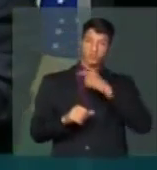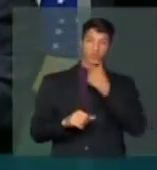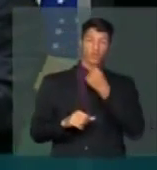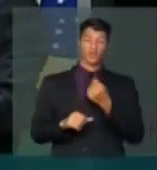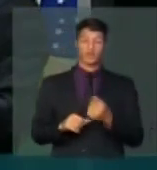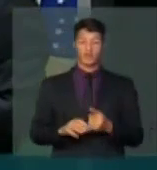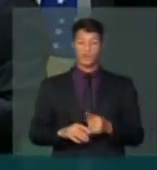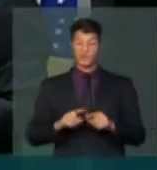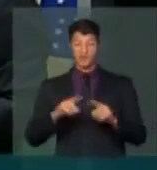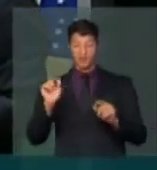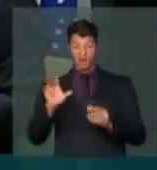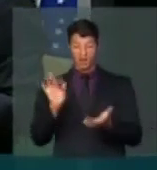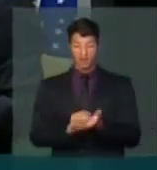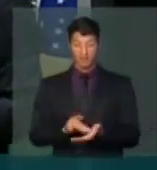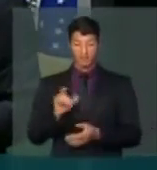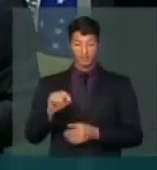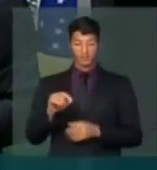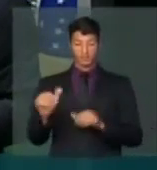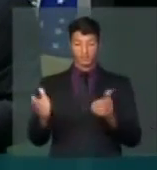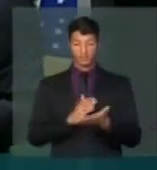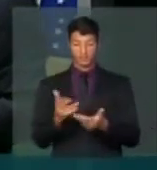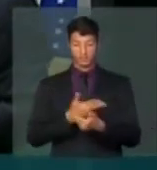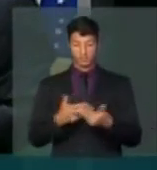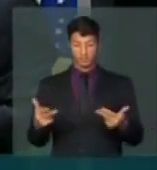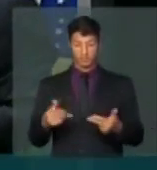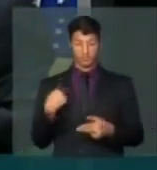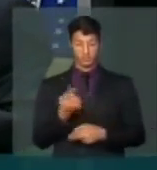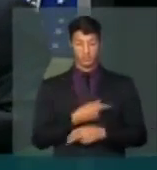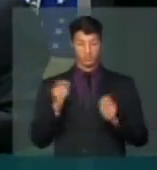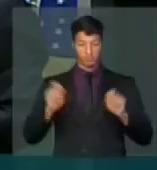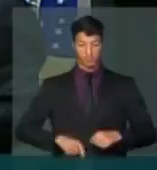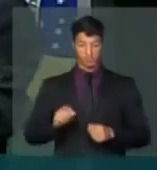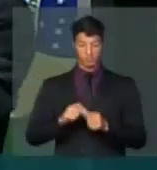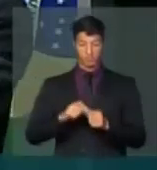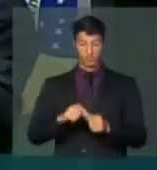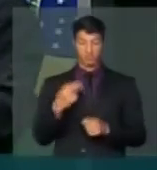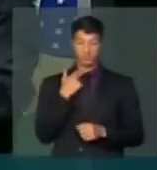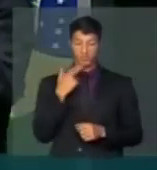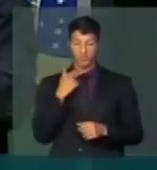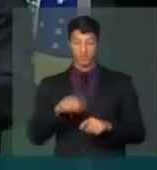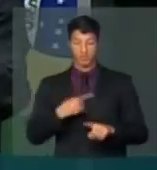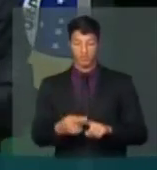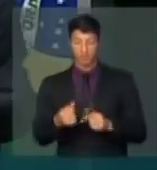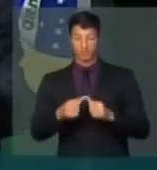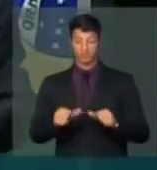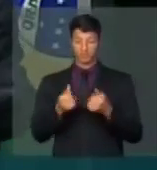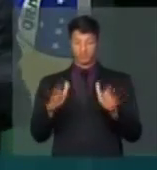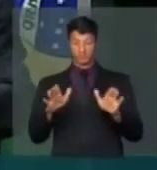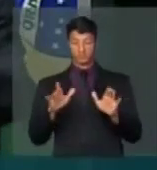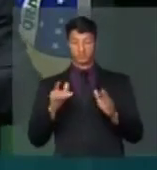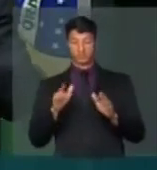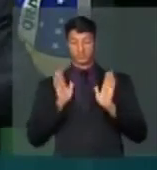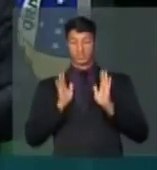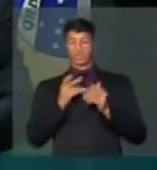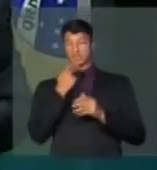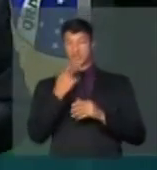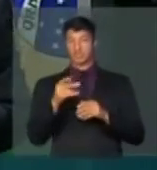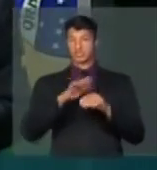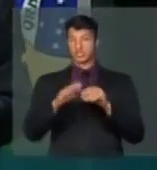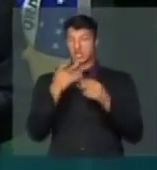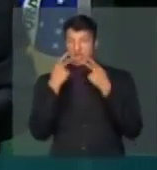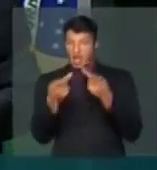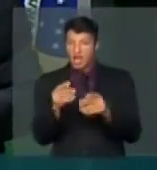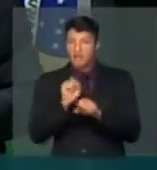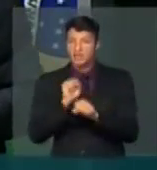homem. Mas o que é fato é que alguma coisa nós temos que fazer. Não podemos mais ficar na beira da estrada com a boca escancarada, cheia de